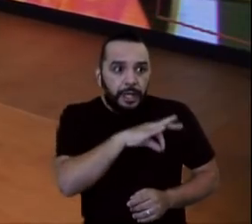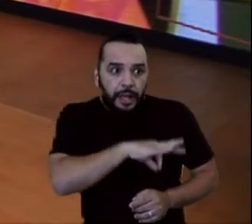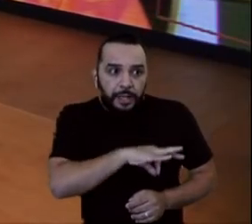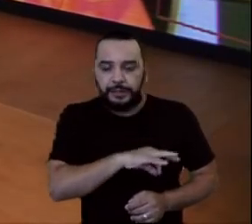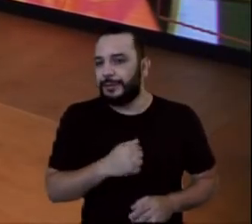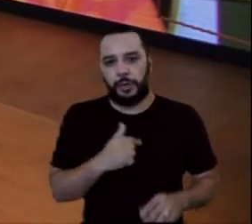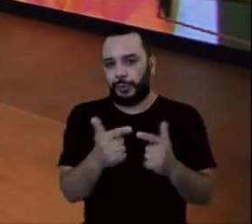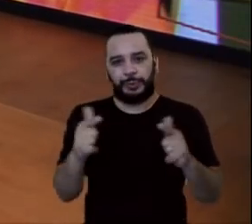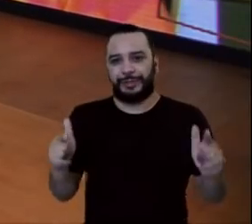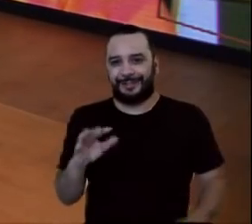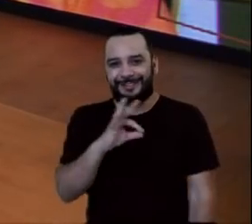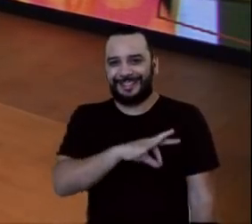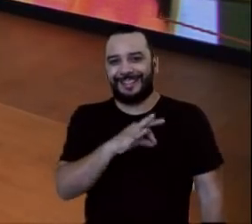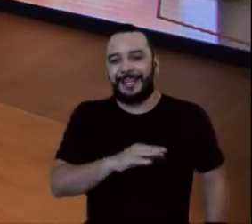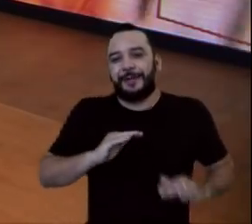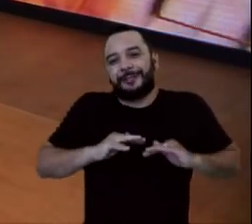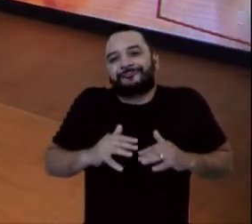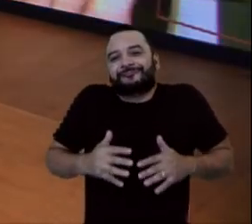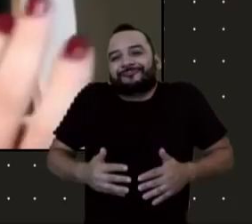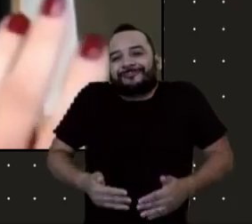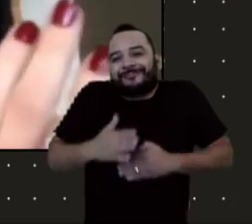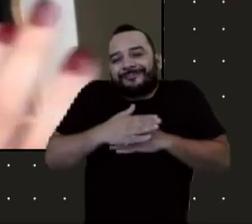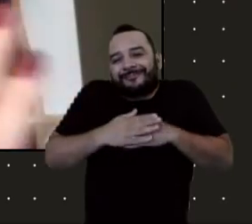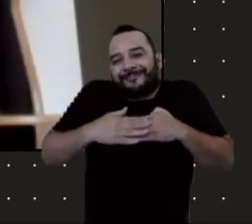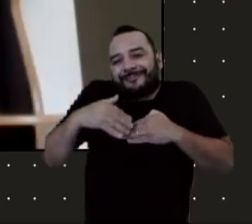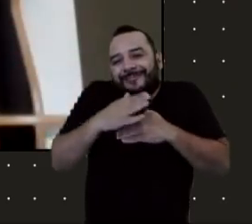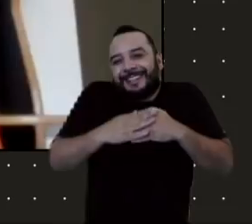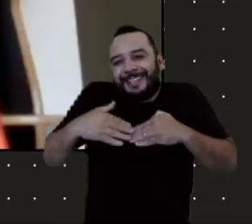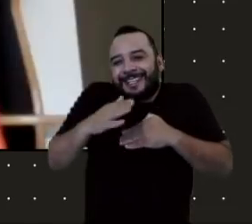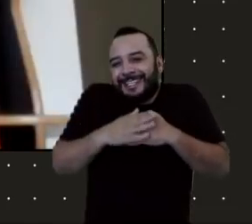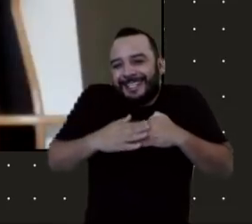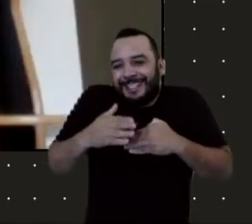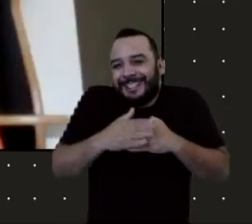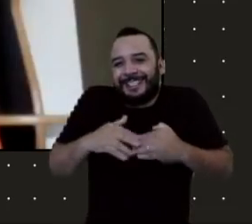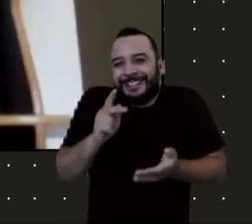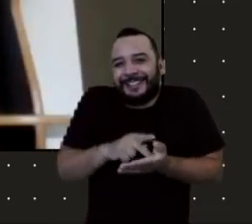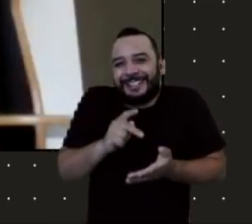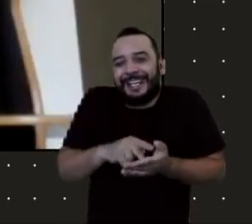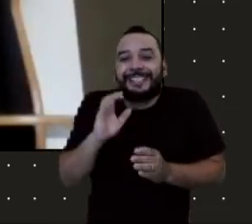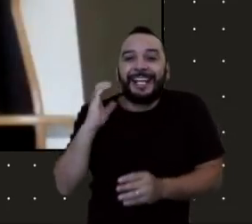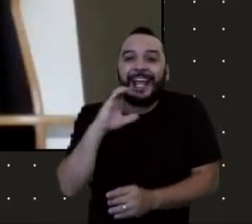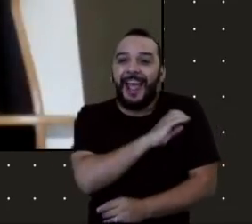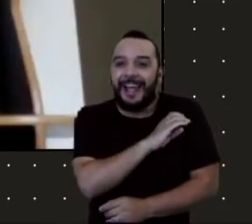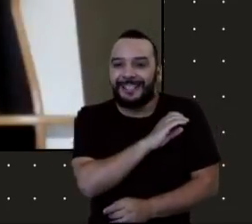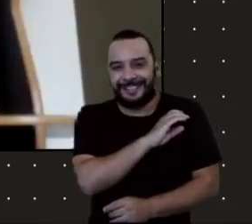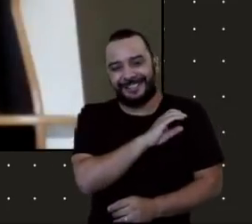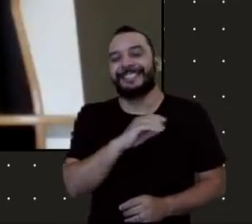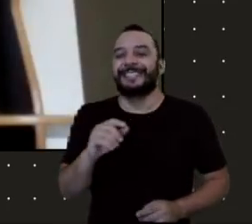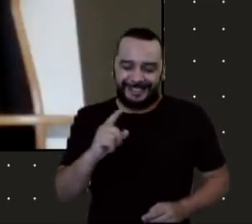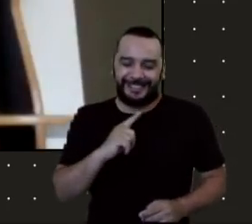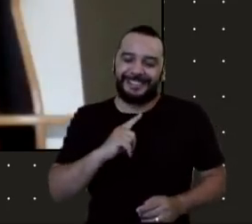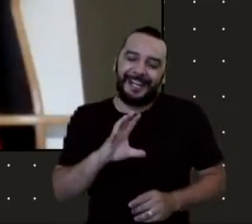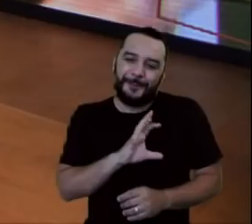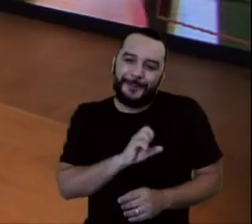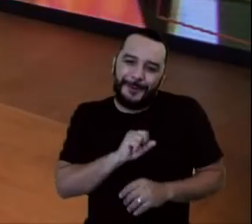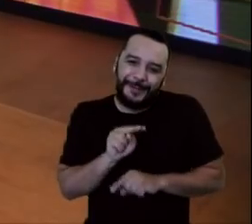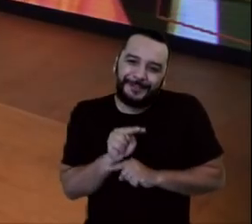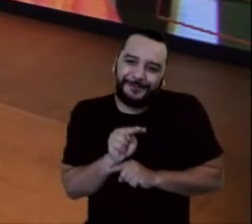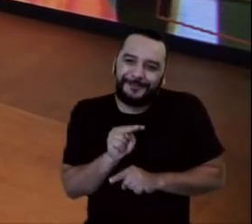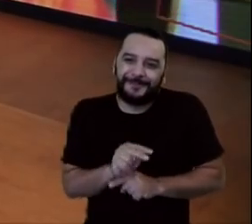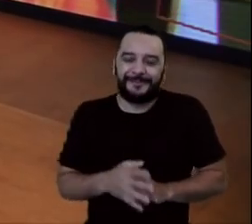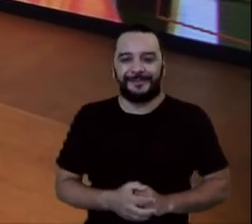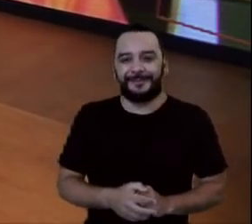cachê? Não, eu estava muito bem acolhida ali, muito bem recebida, um calorzinho, alimentação e muito